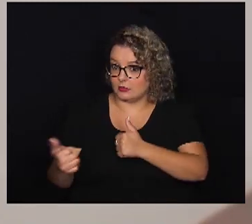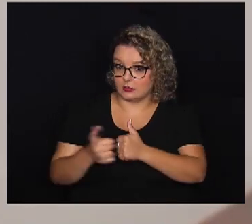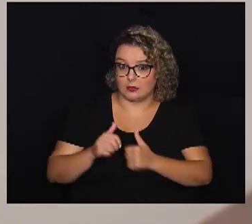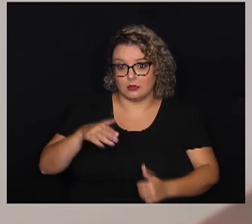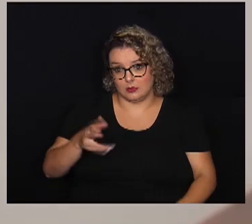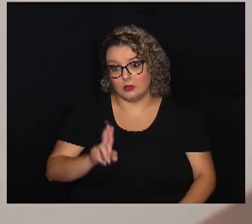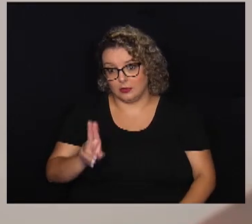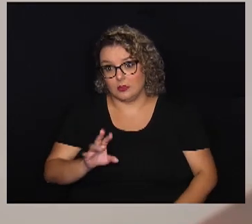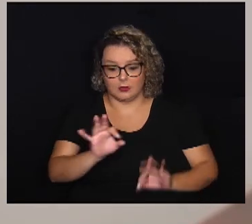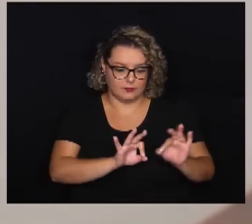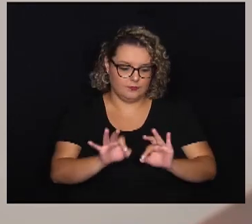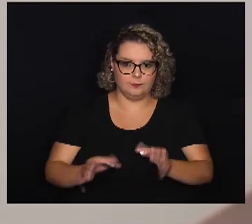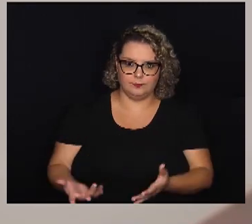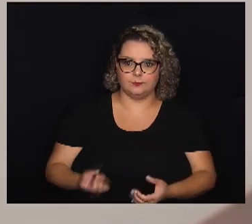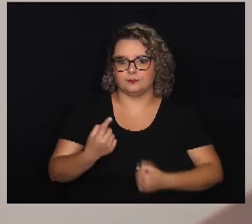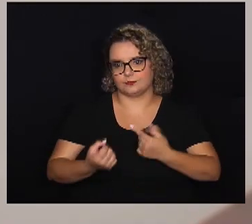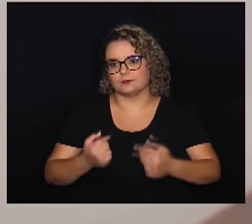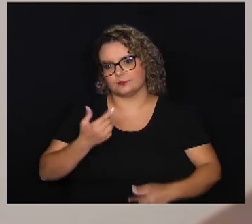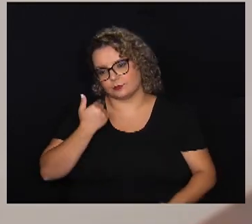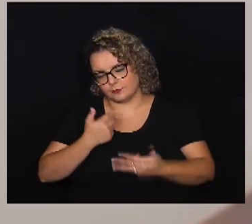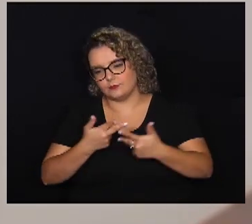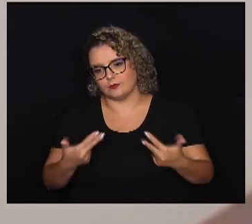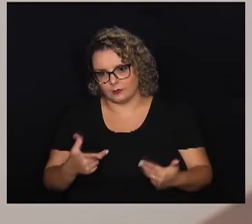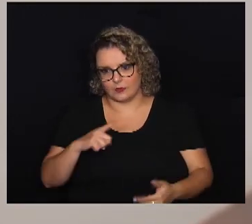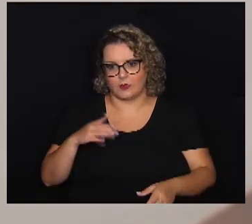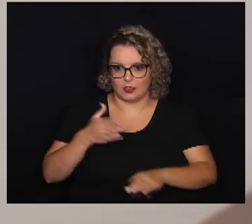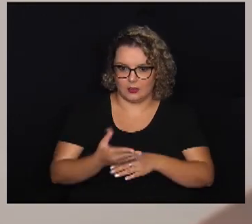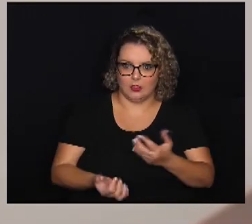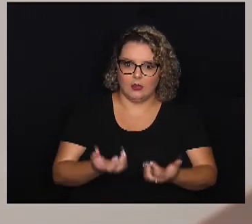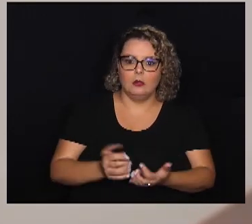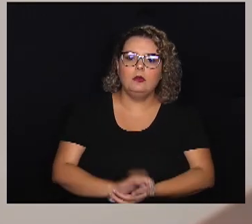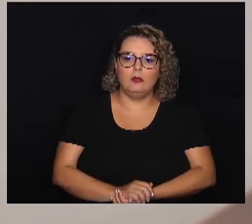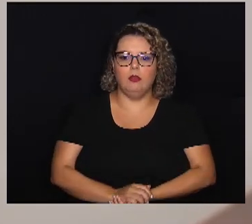sendo preparado alguns alimentos, né? Então que tenha acesso ao fogo.